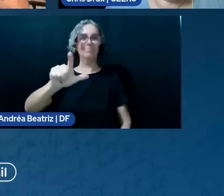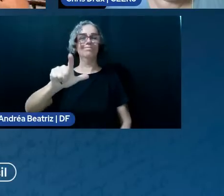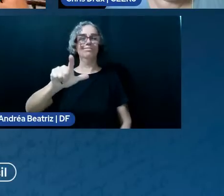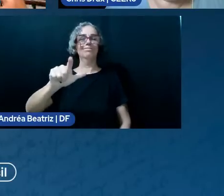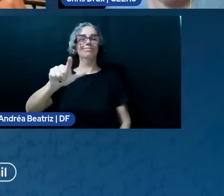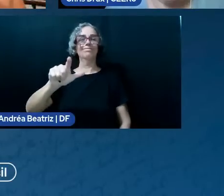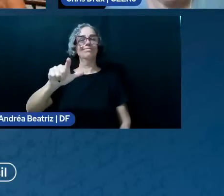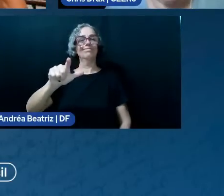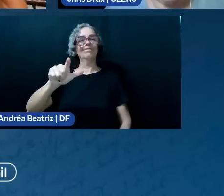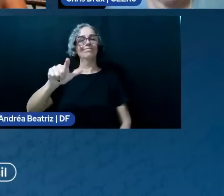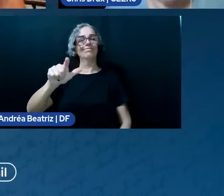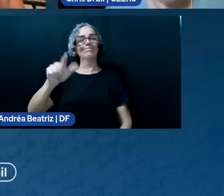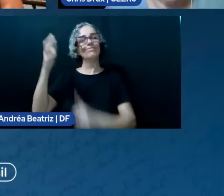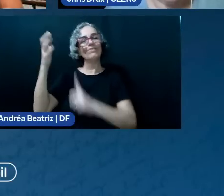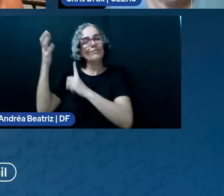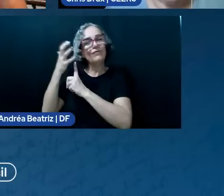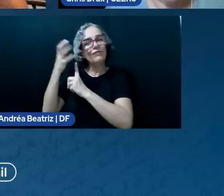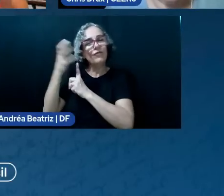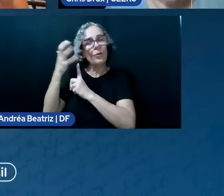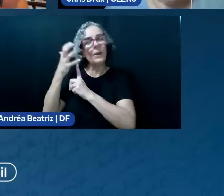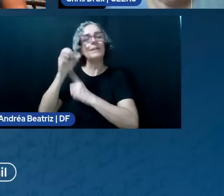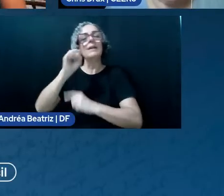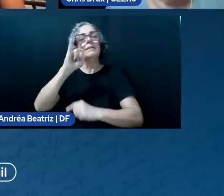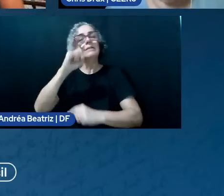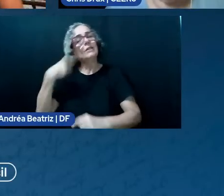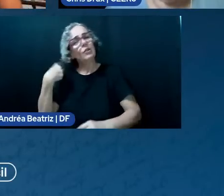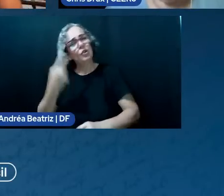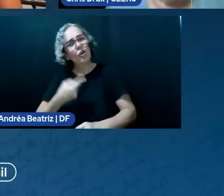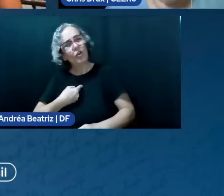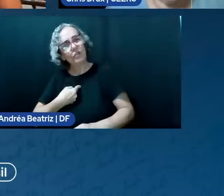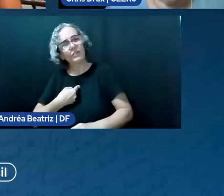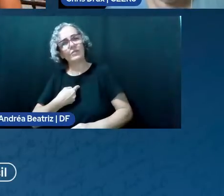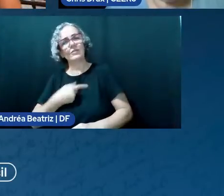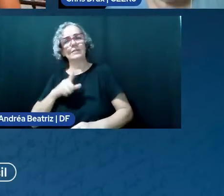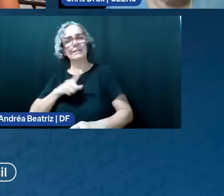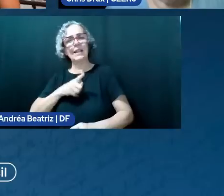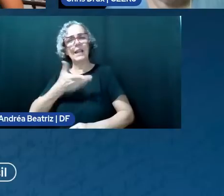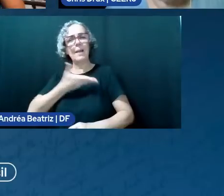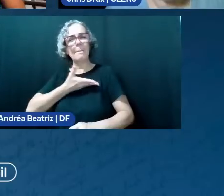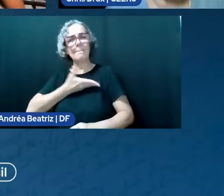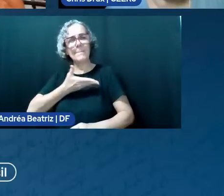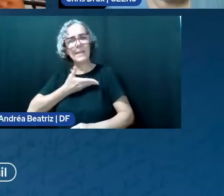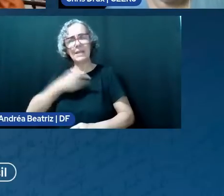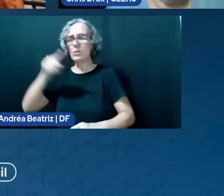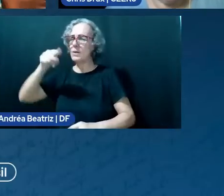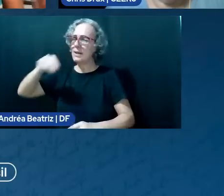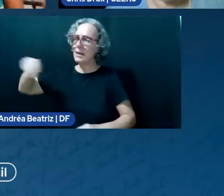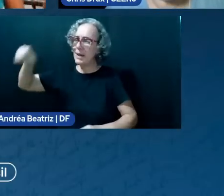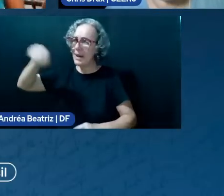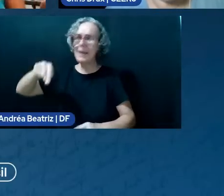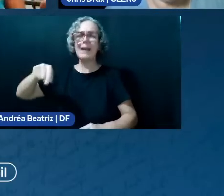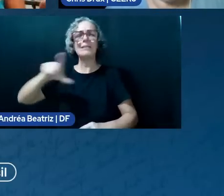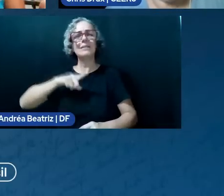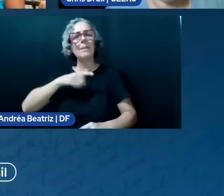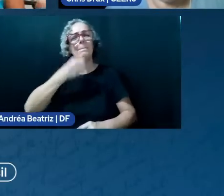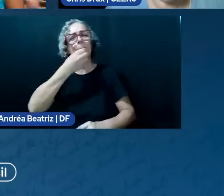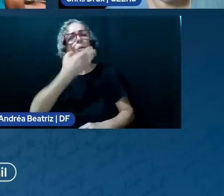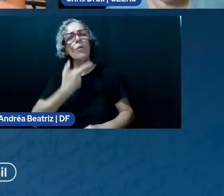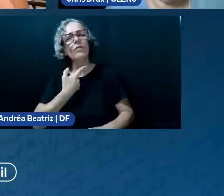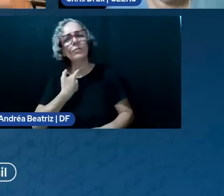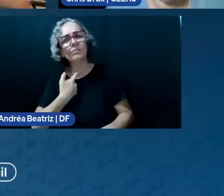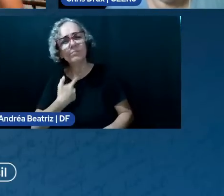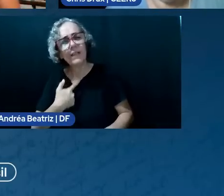que já perduram ou perseveram no caminho do bem, que já têm a boa vontade de se